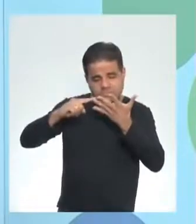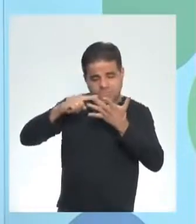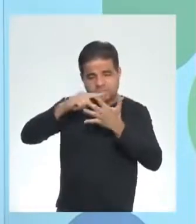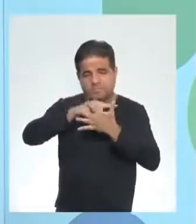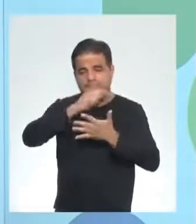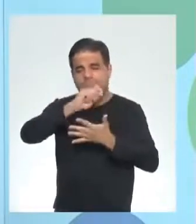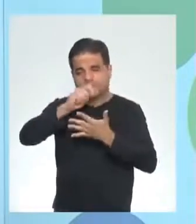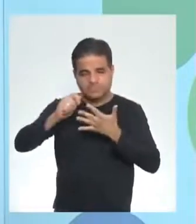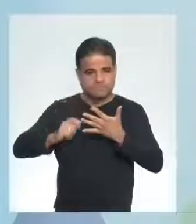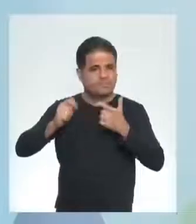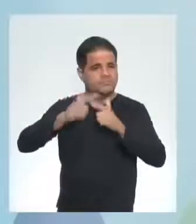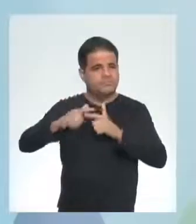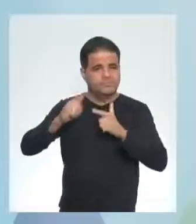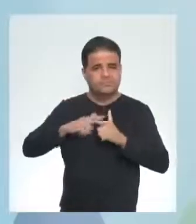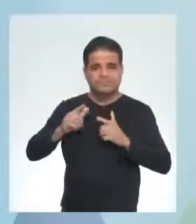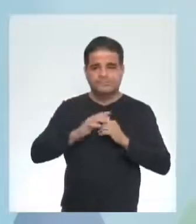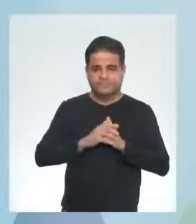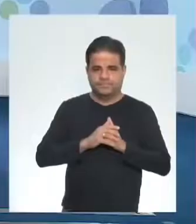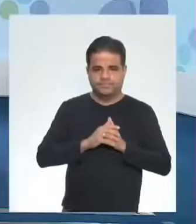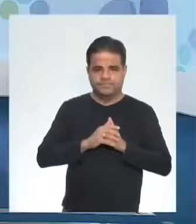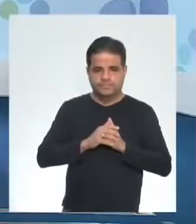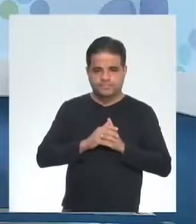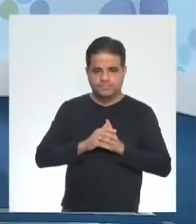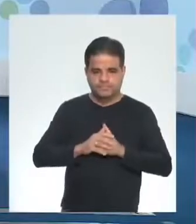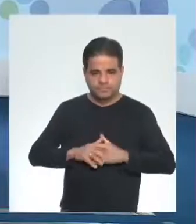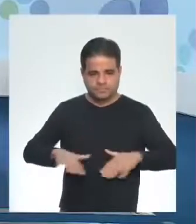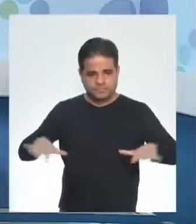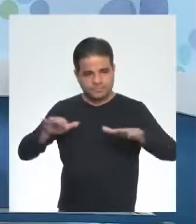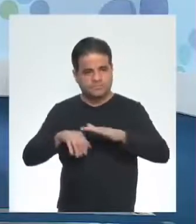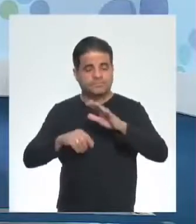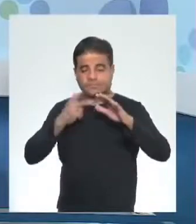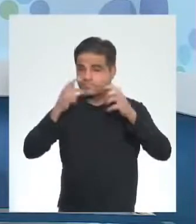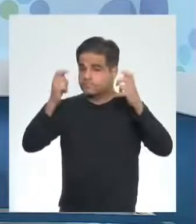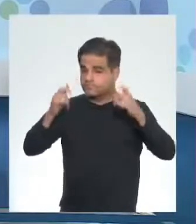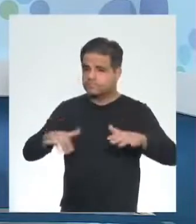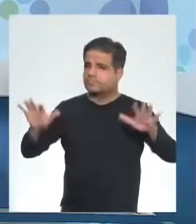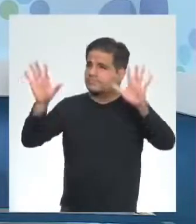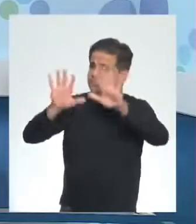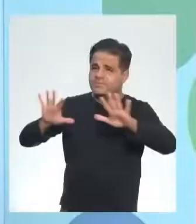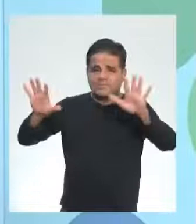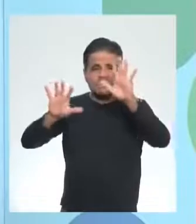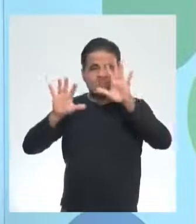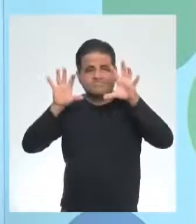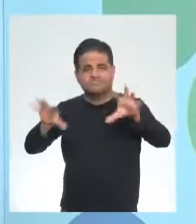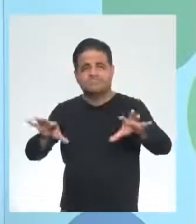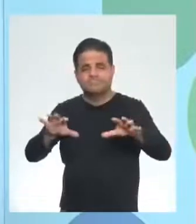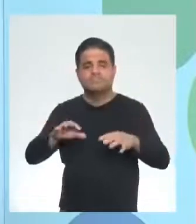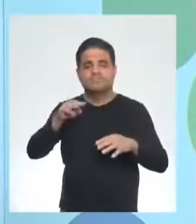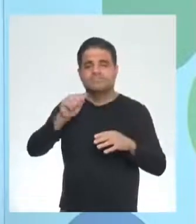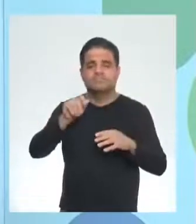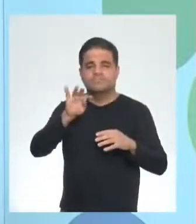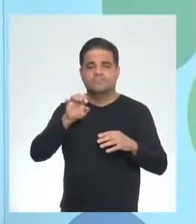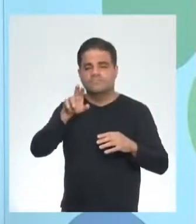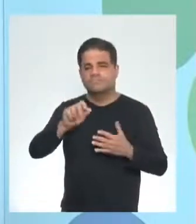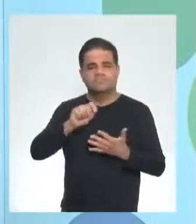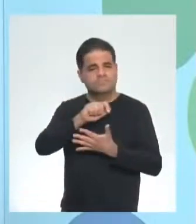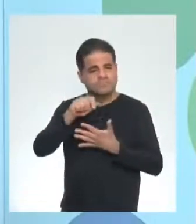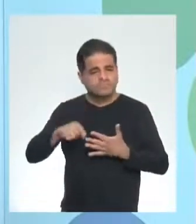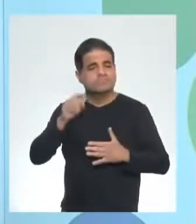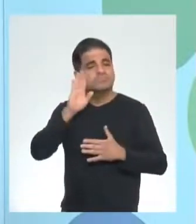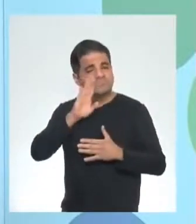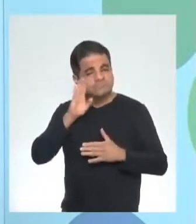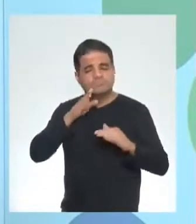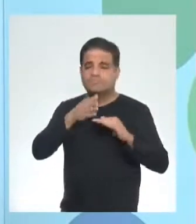né? Exato, Estou isso comentando mesmo. aqui, paisagem estética afetada, a Maria aqui falando com a gente, Matheus também, né? Muito